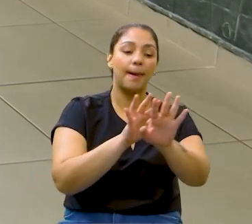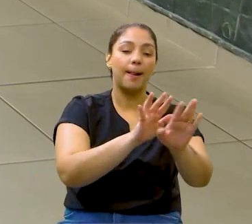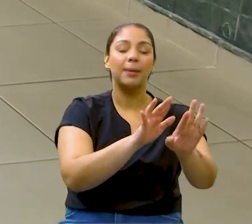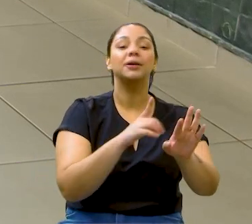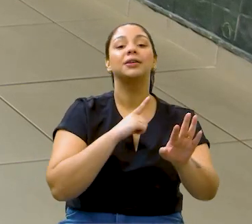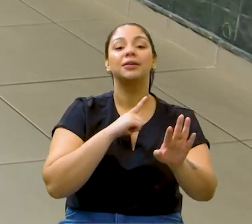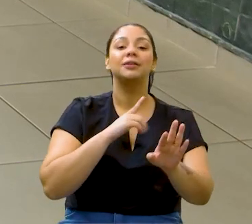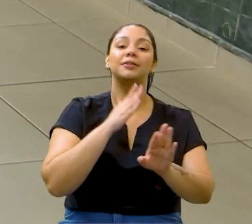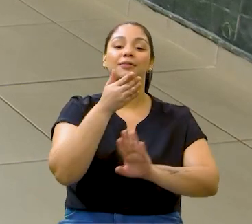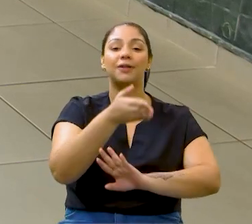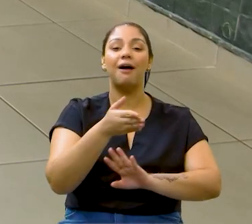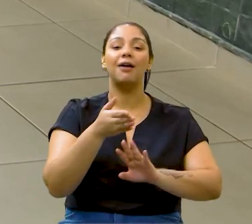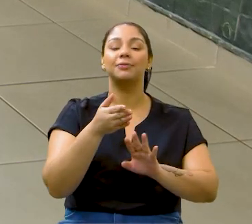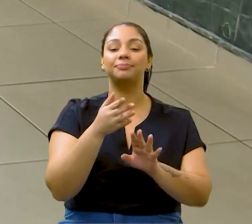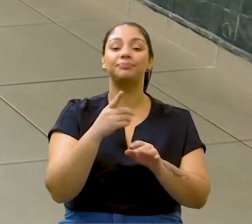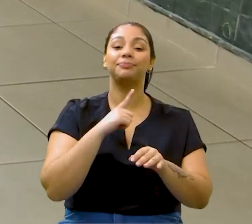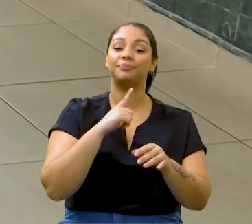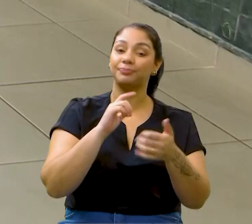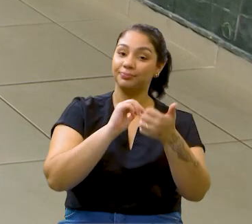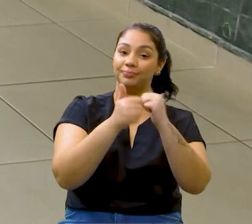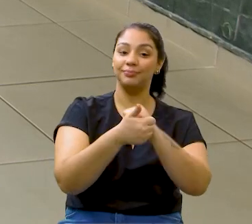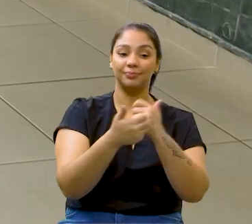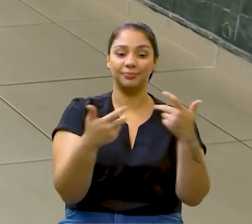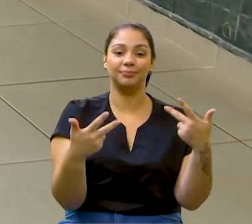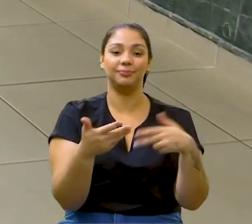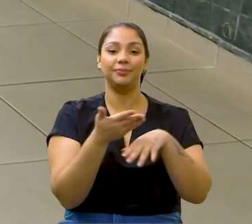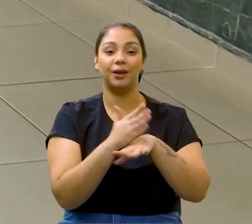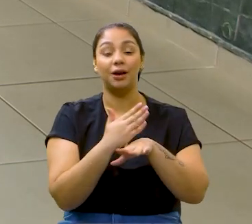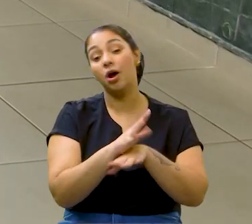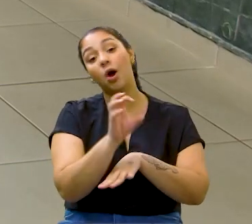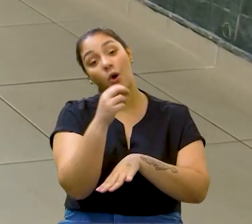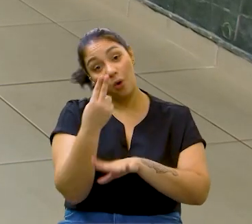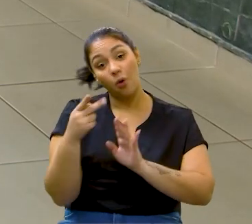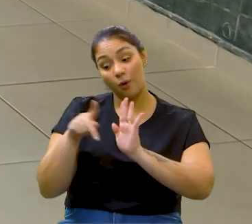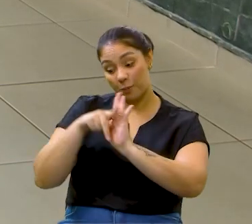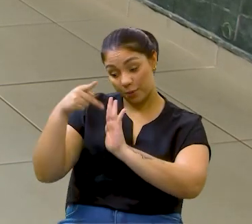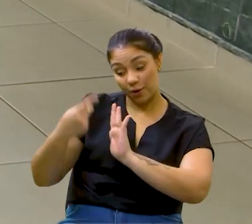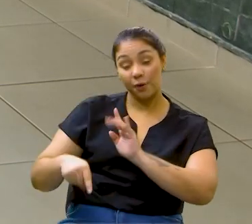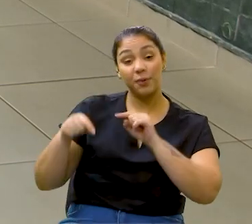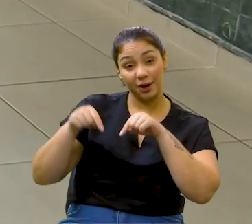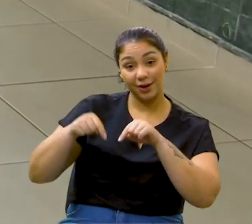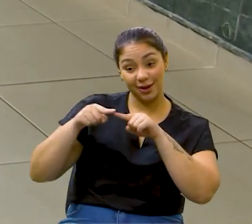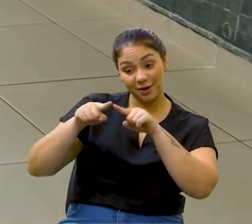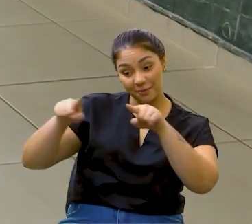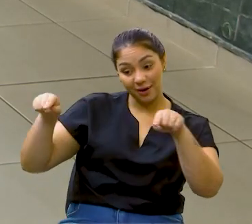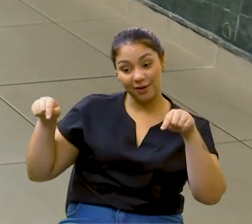de basquete, de vôlei, dependendo do ciclo. Ou aqui na nossa quadra.